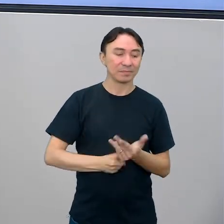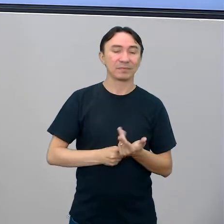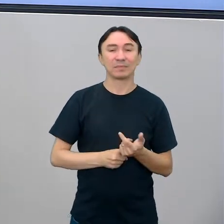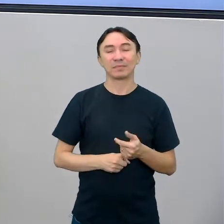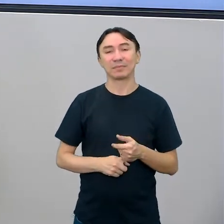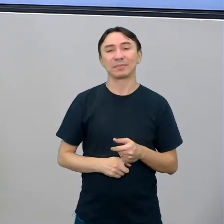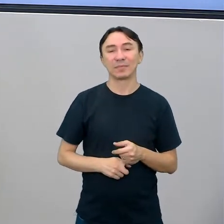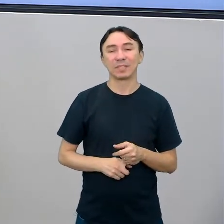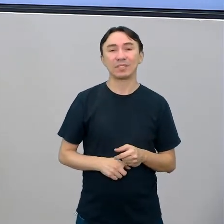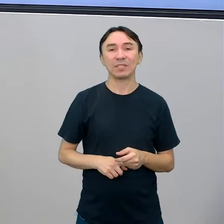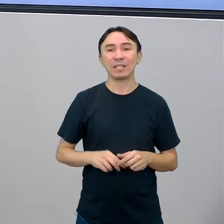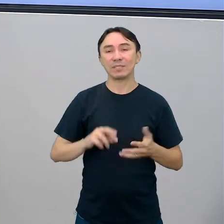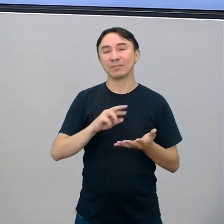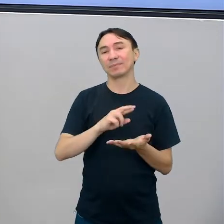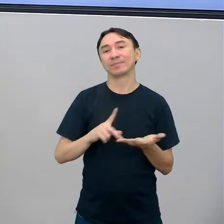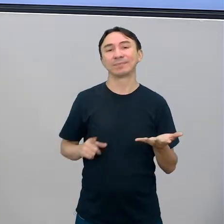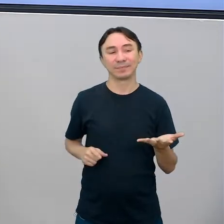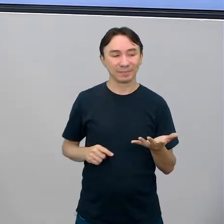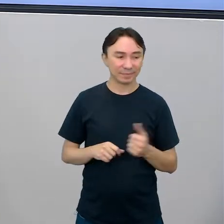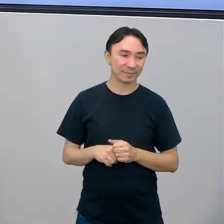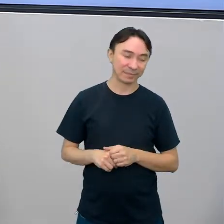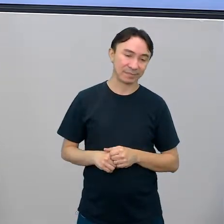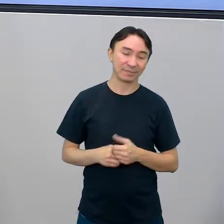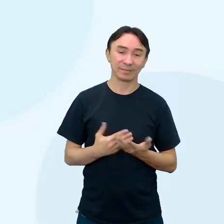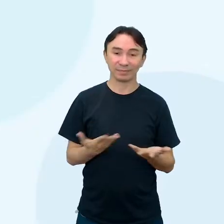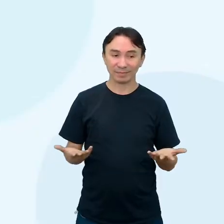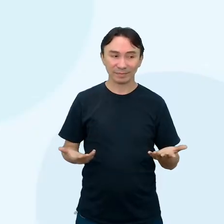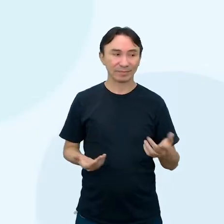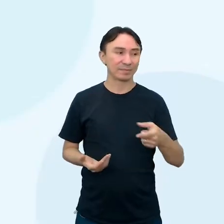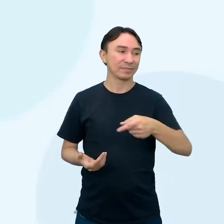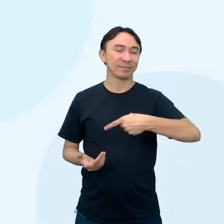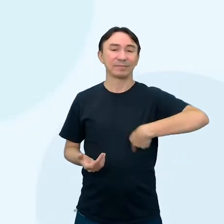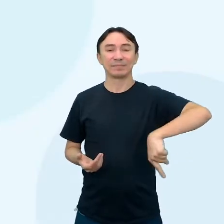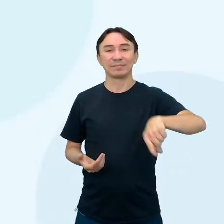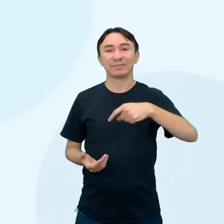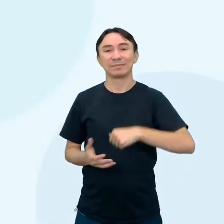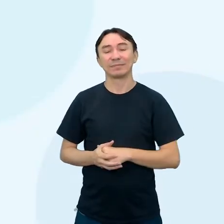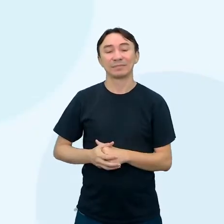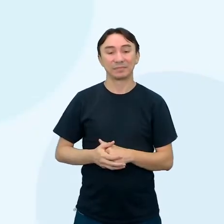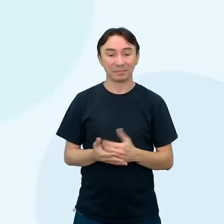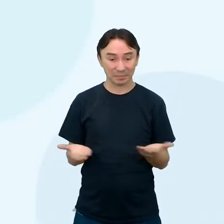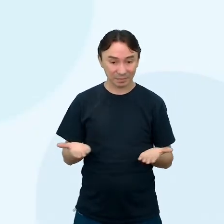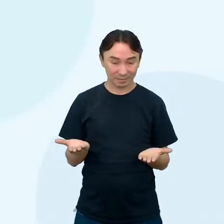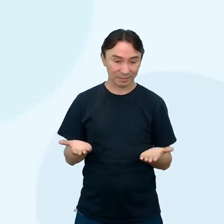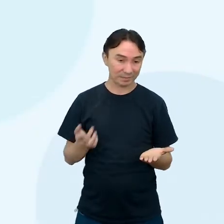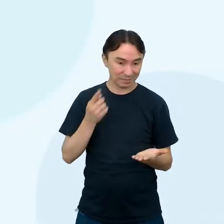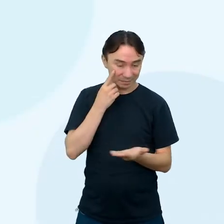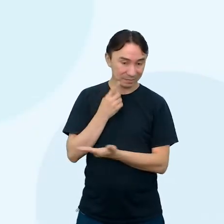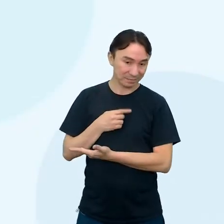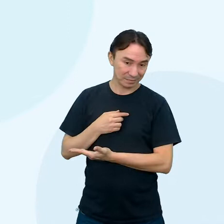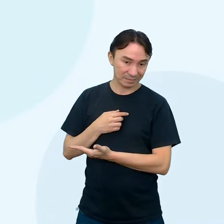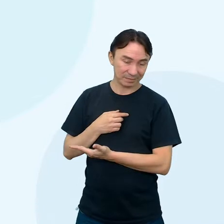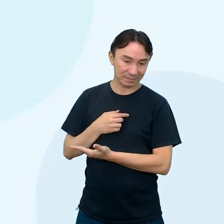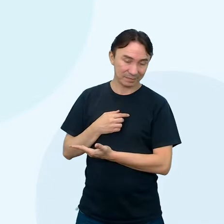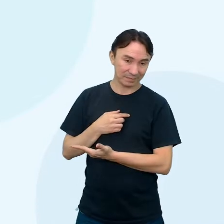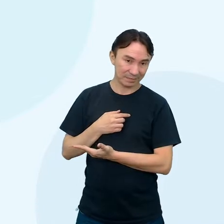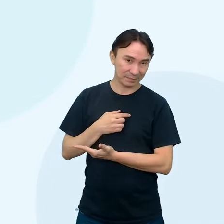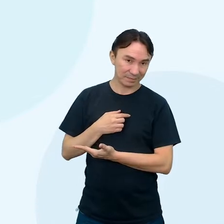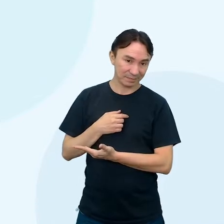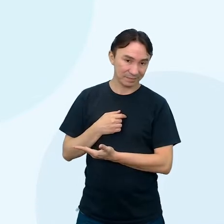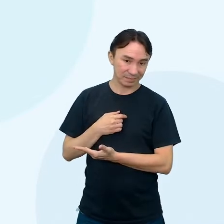lá. Bom, vamos fazer a retomada. Então, na aula passada, nós falamos sobre os processos